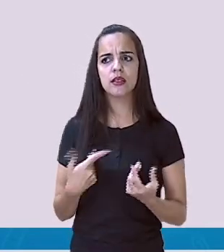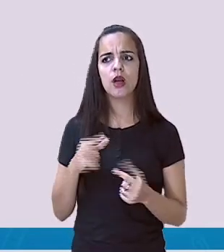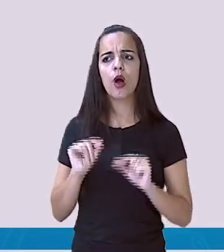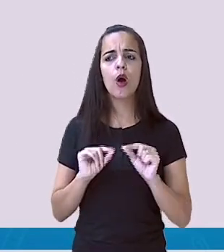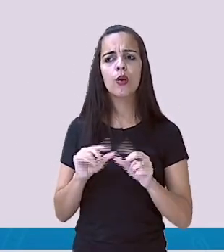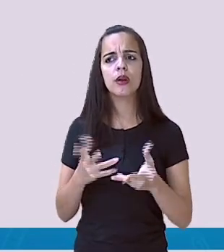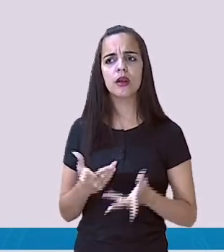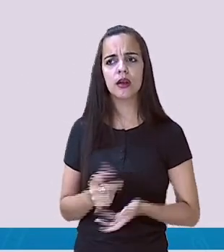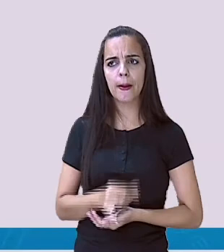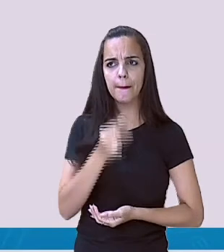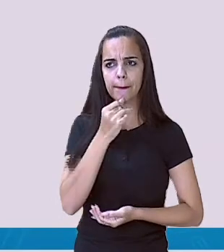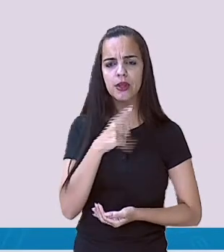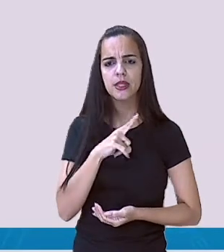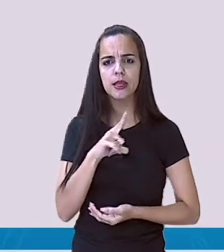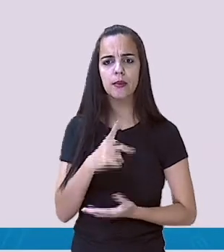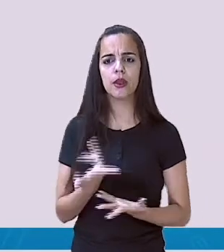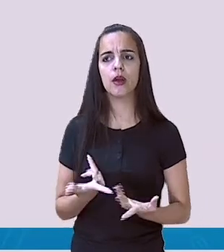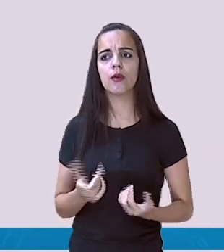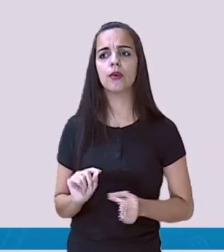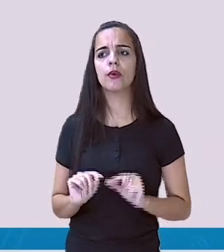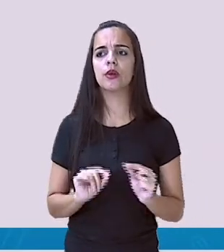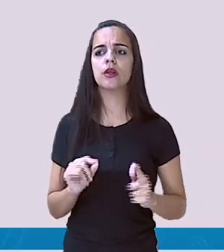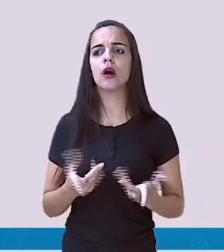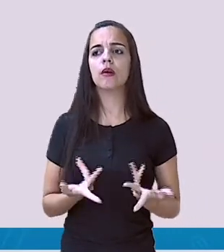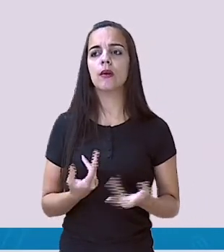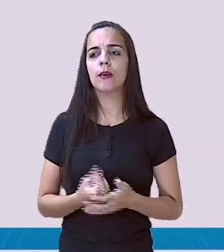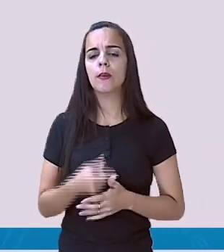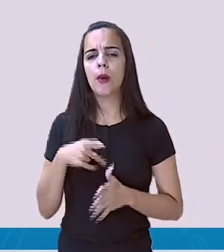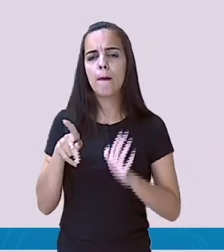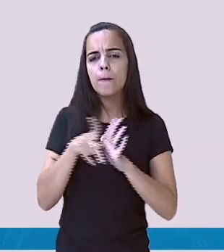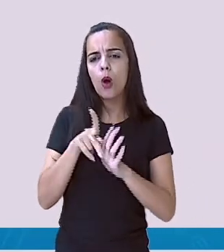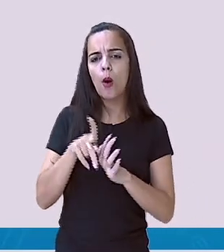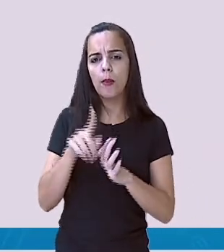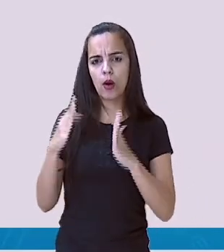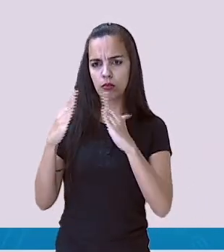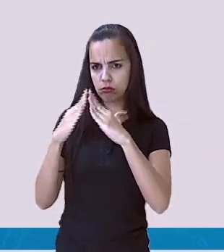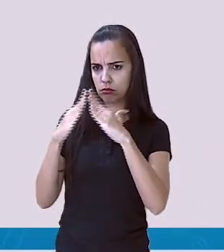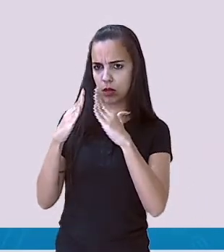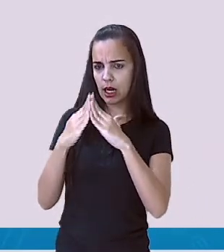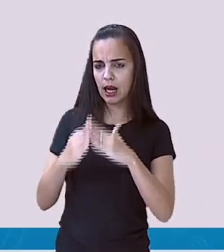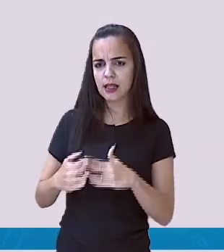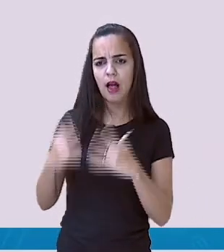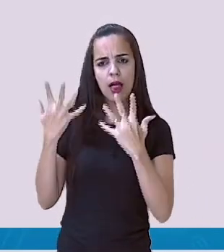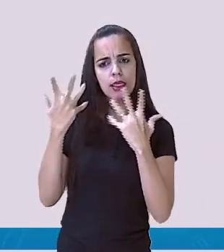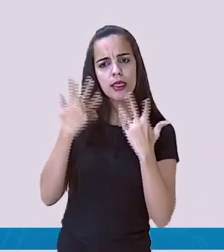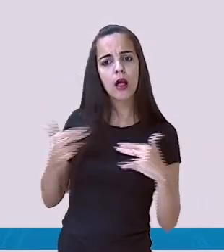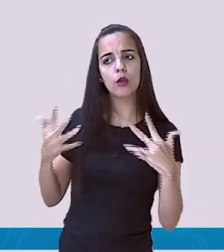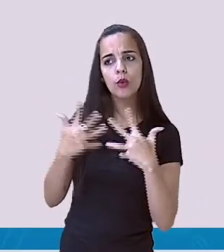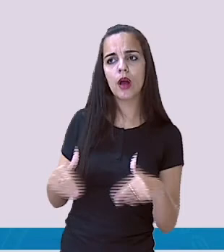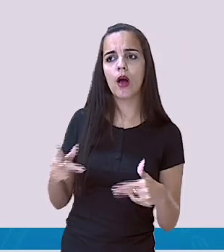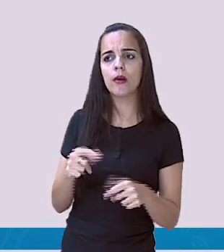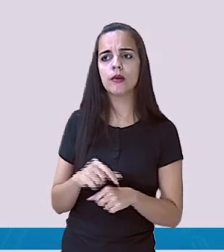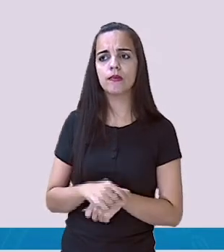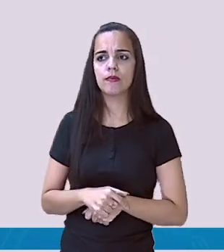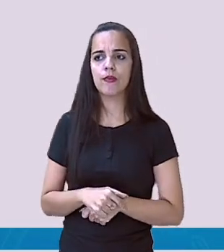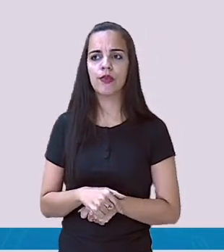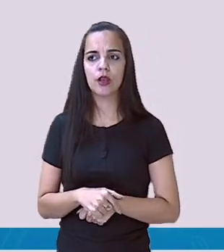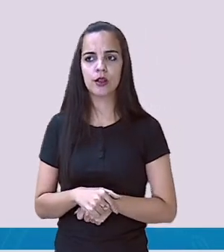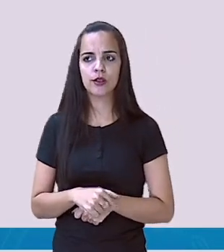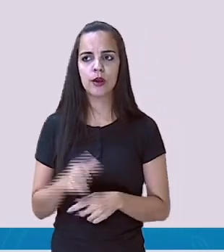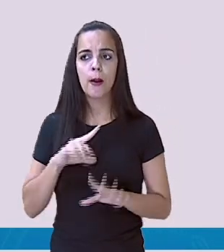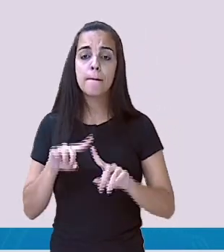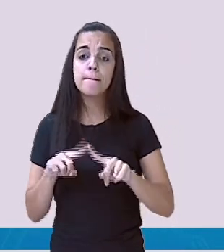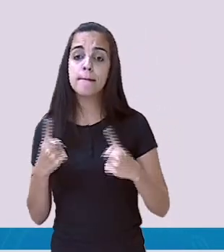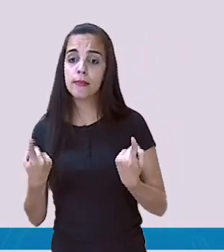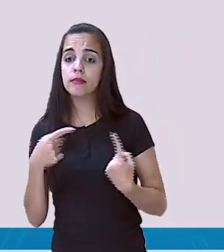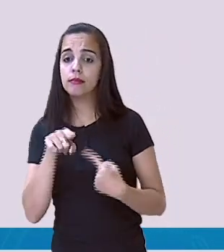paisagem? Aí a gente tem um tipo de moradia natural, pode ser de índios, pode ser de pessoas de